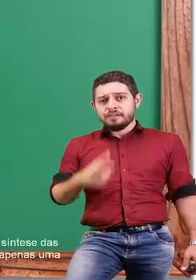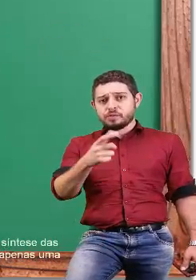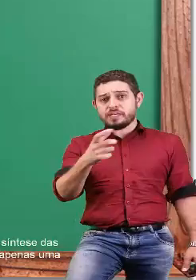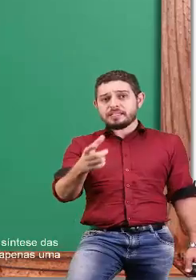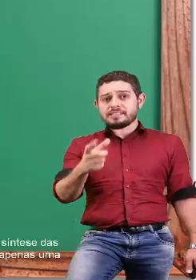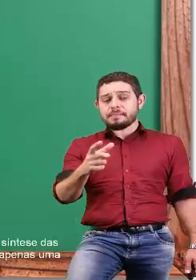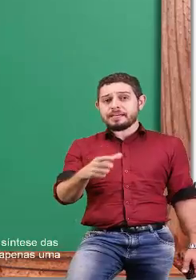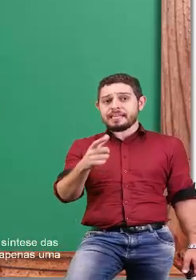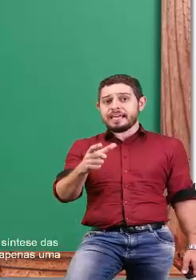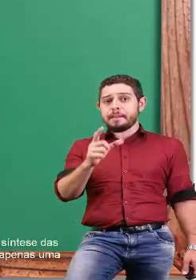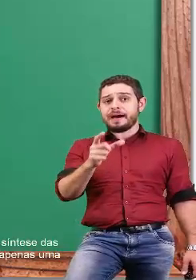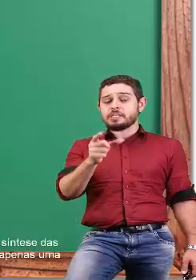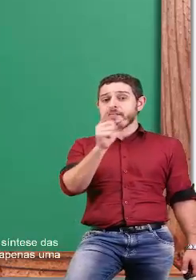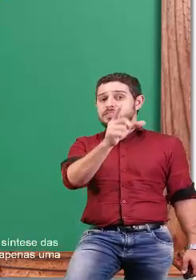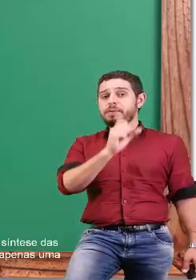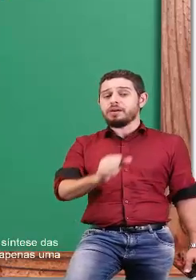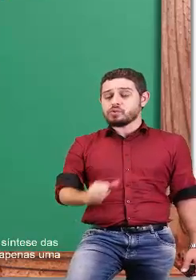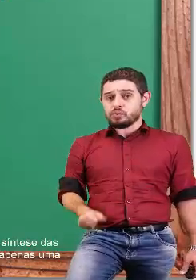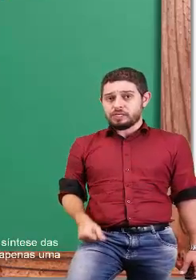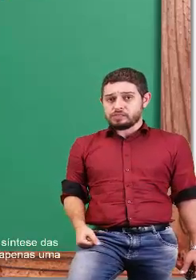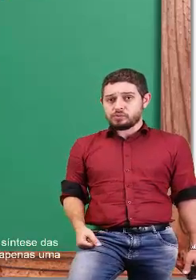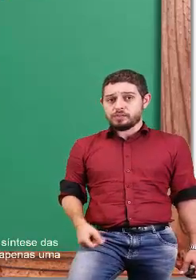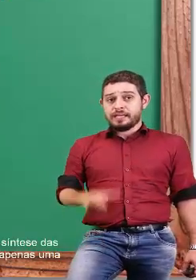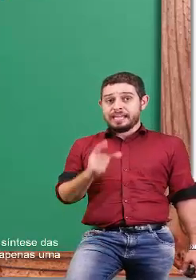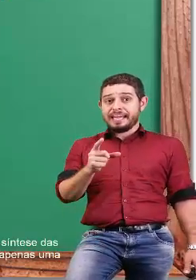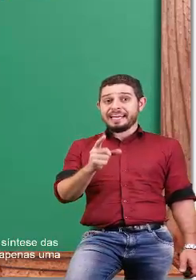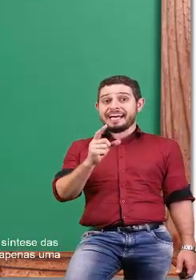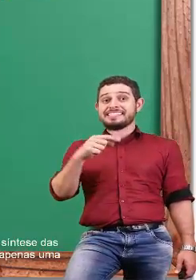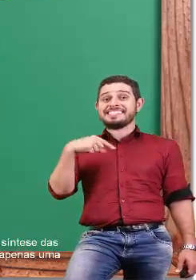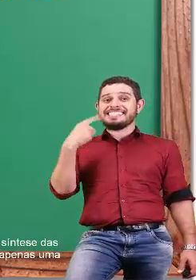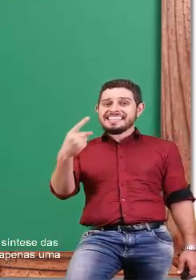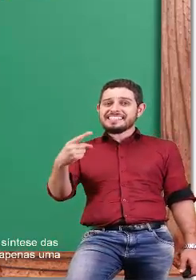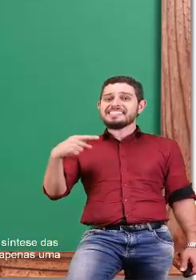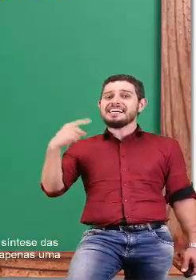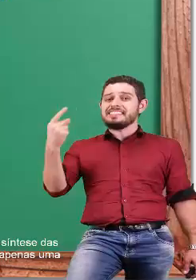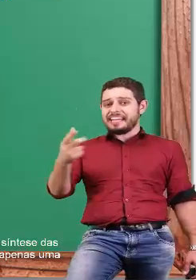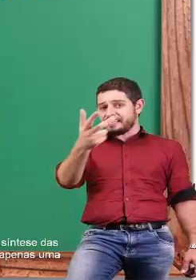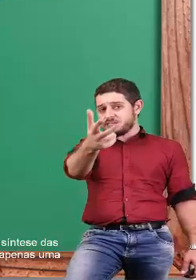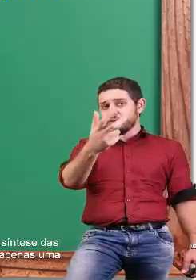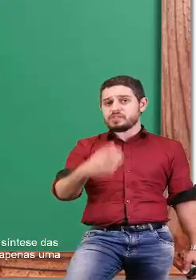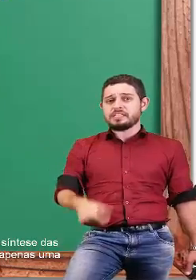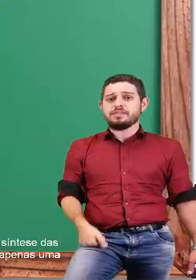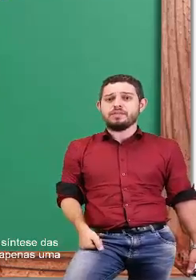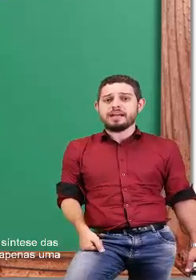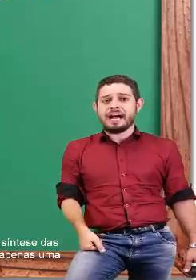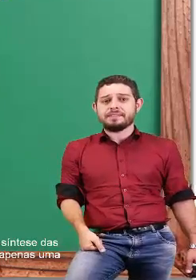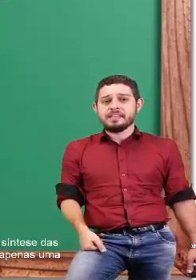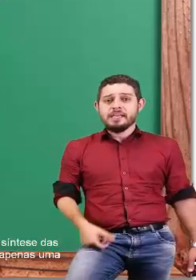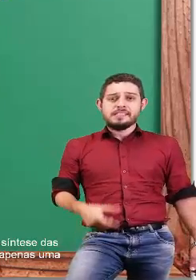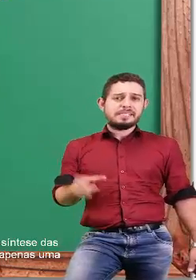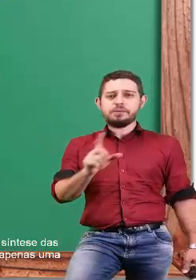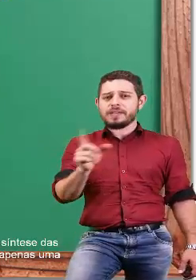tese, você tem que saber que ela é a parte principal do seu texto. Ela é a síntese das ideias que você